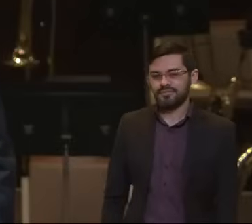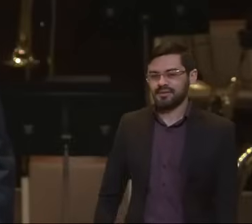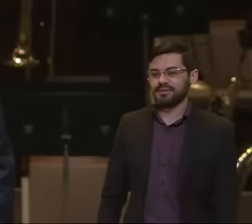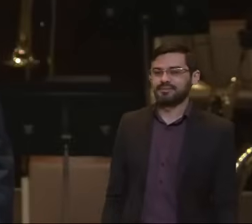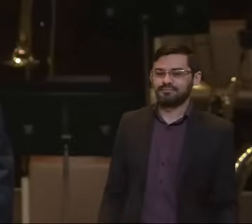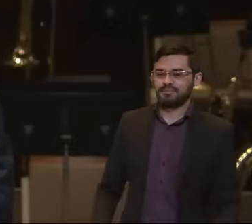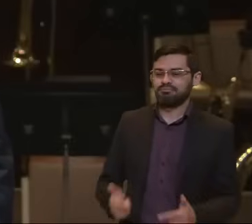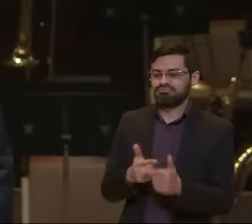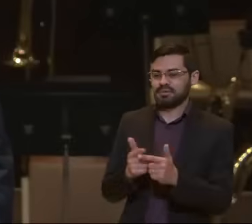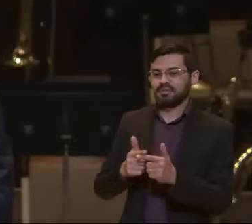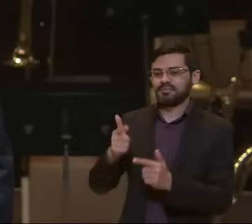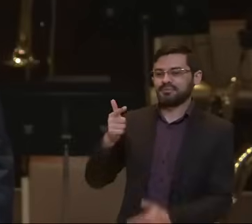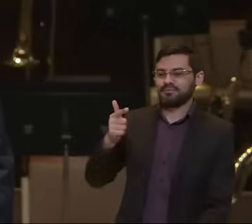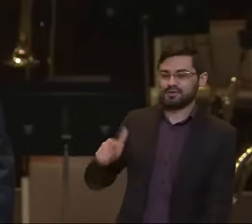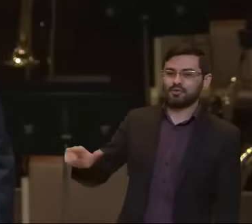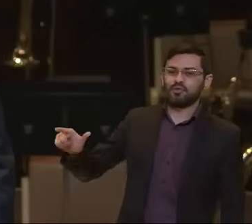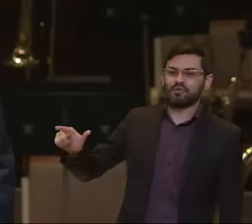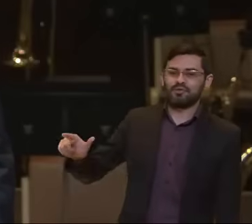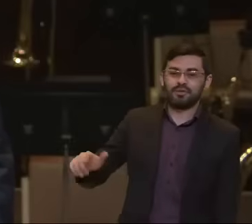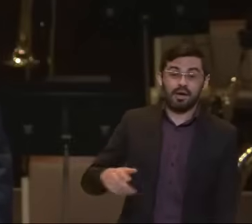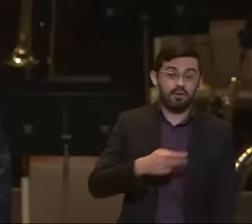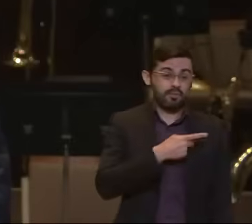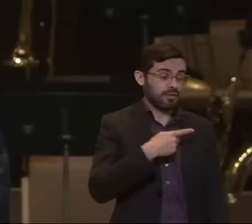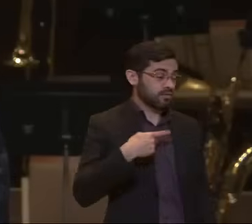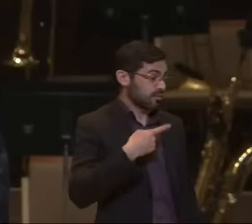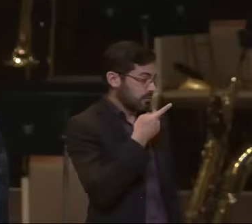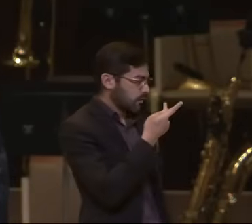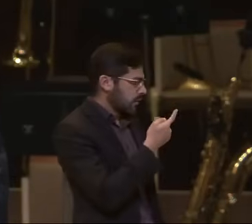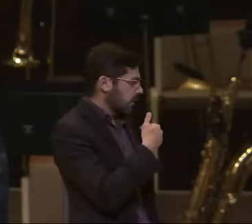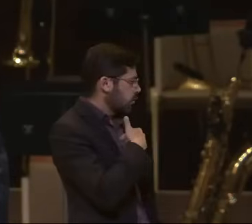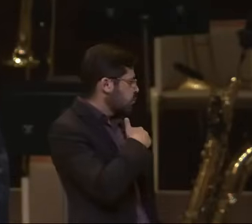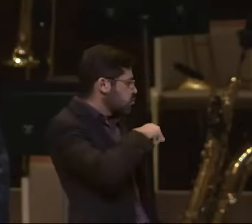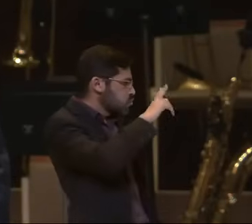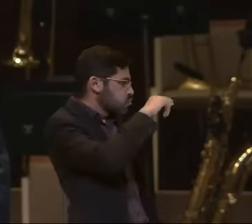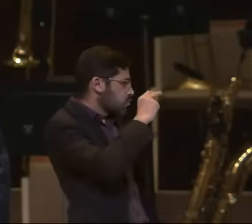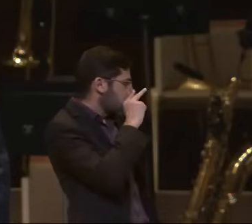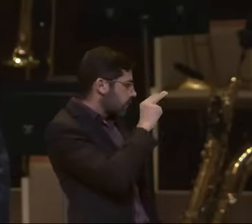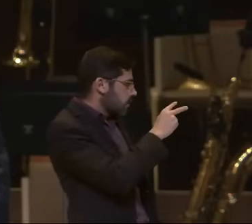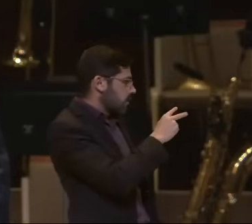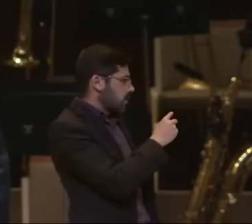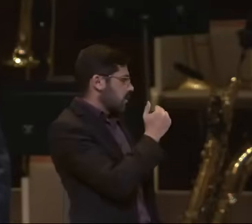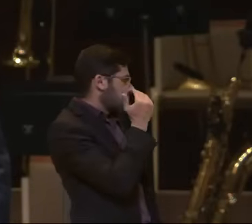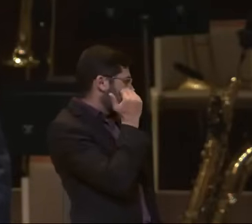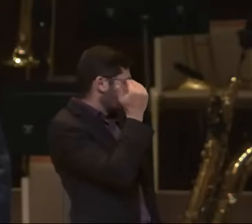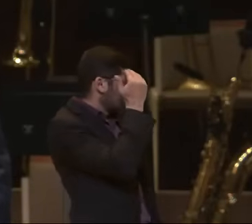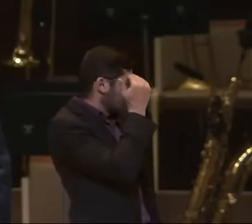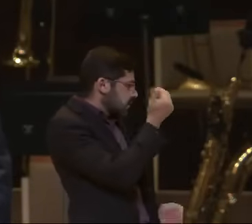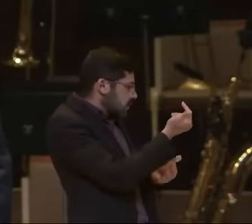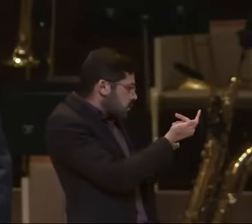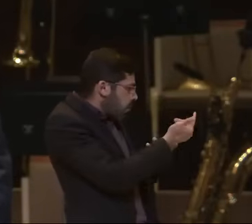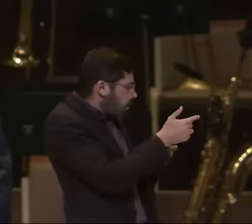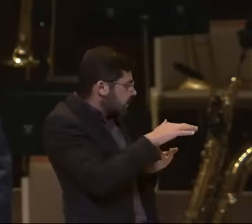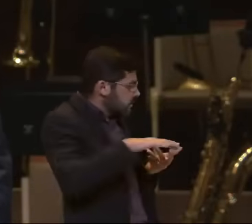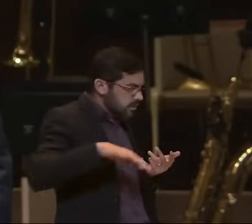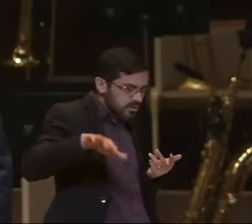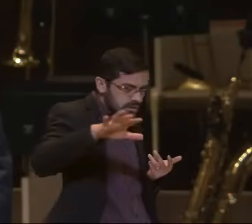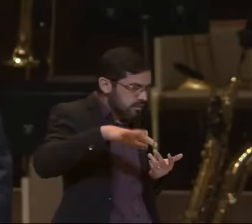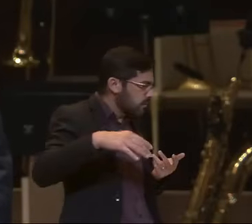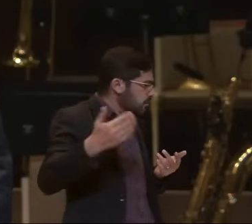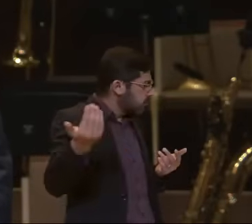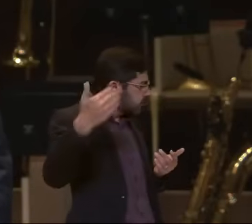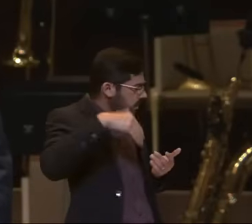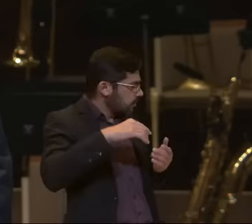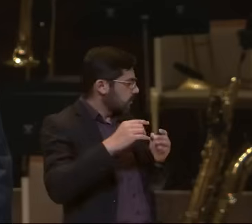aqui. Ele falou assim: eu nunca vi gente igual, adolescente igual a esse povo que essa igreja mandou para